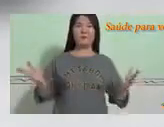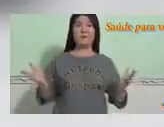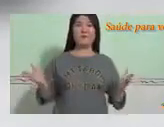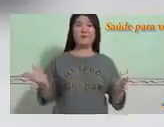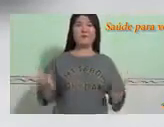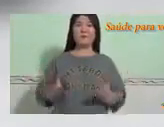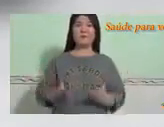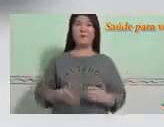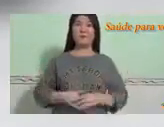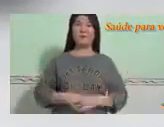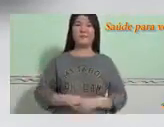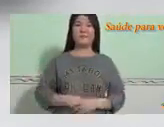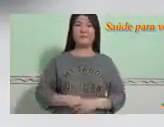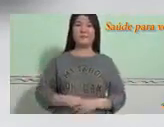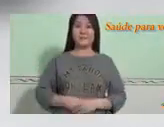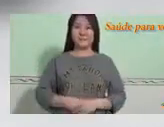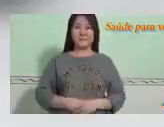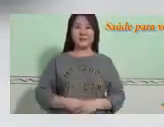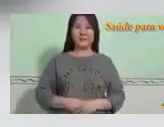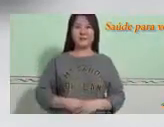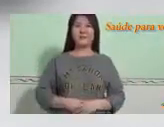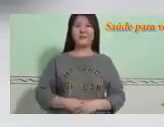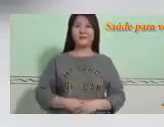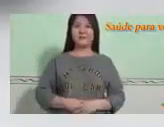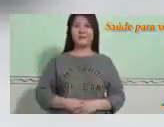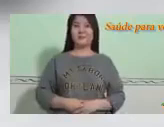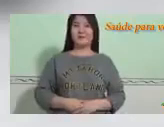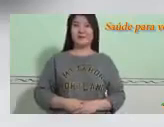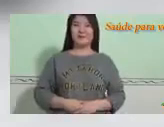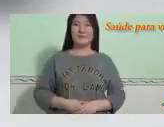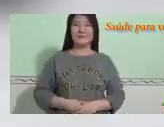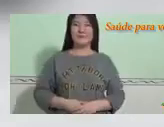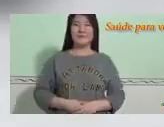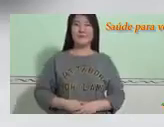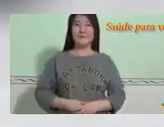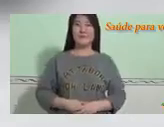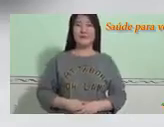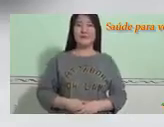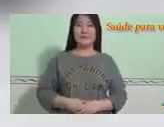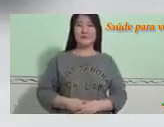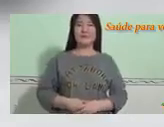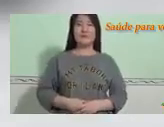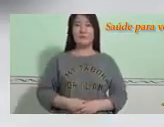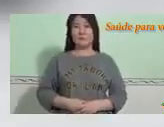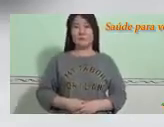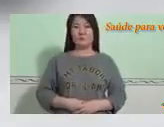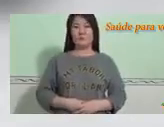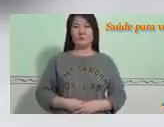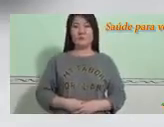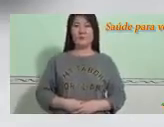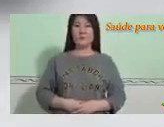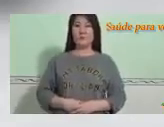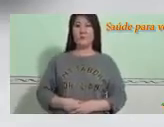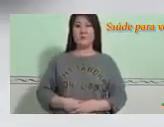uma análise dos sintomas relatados e, em seguida, poderá indicar a realização de exames para